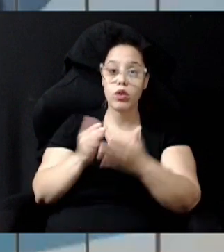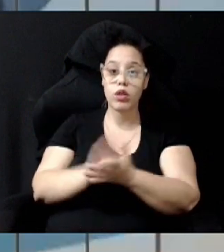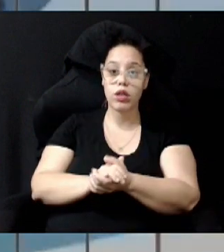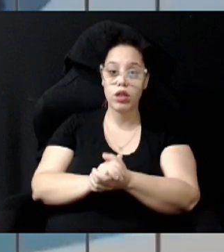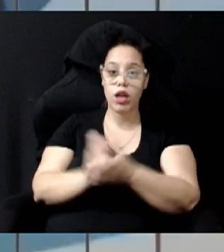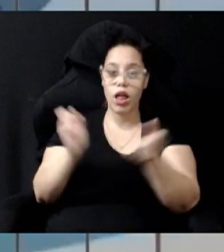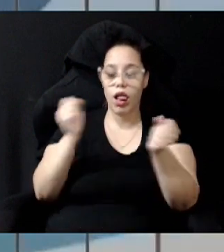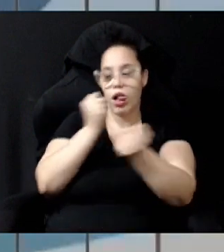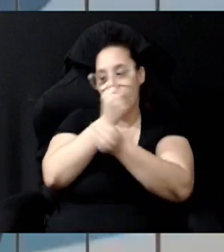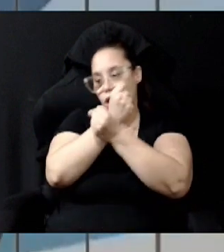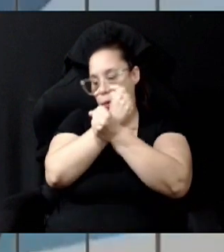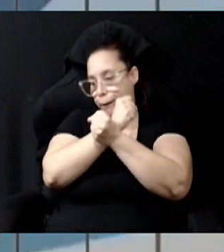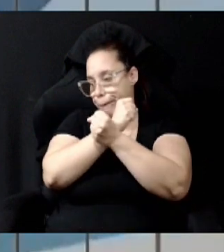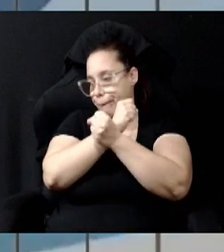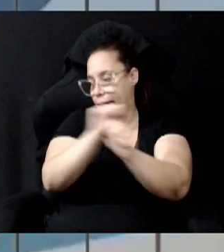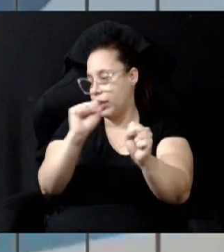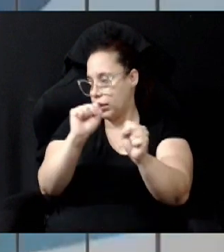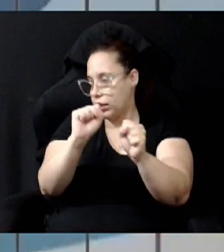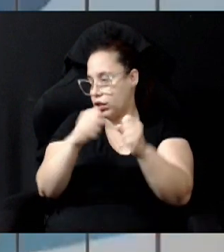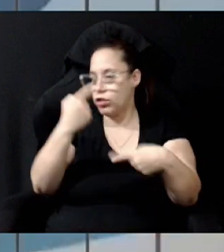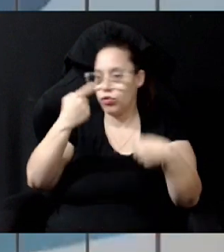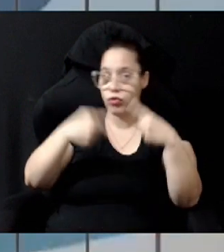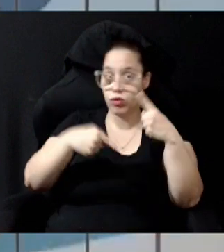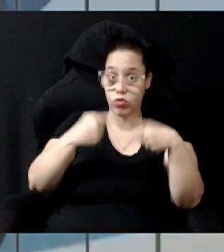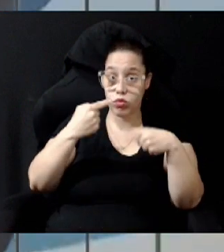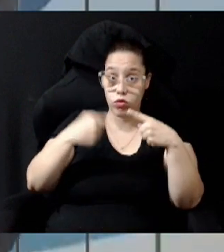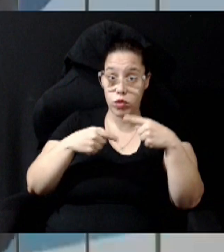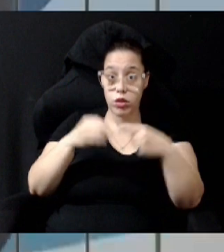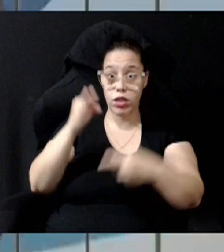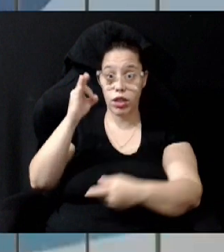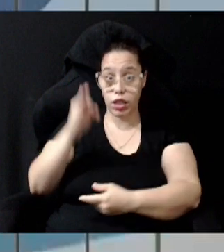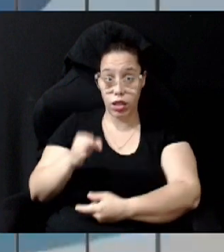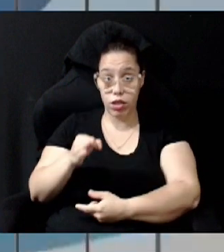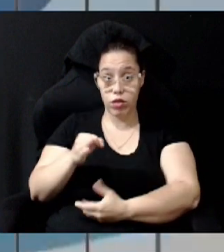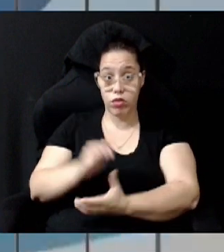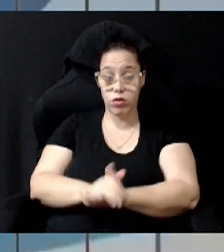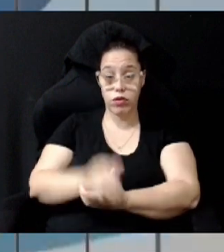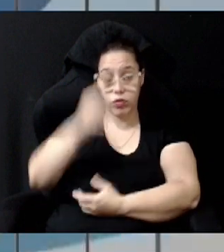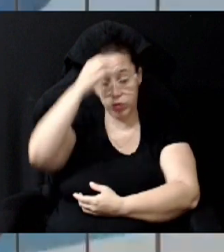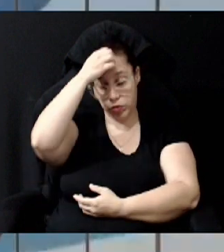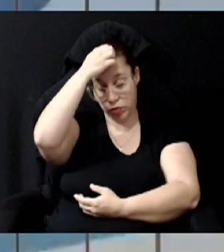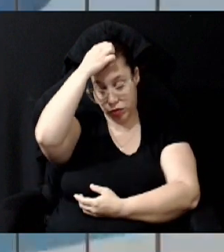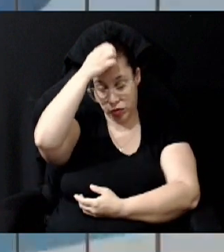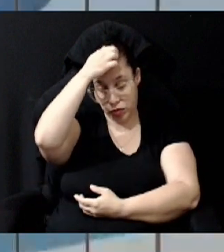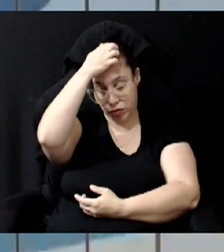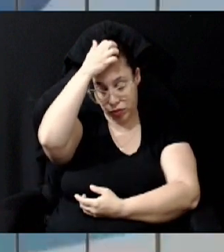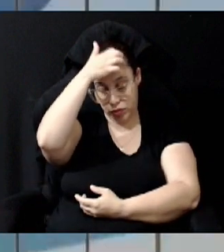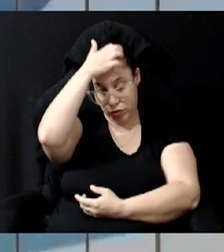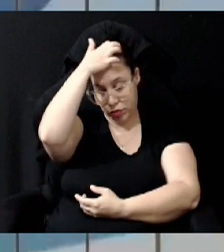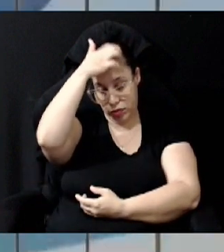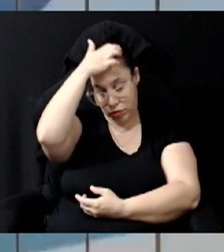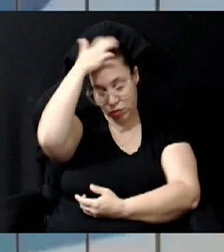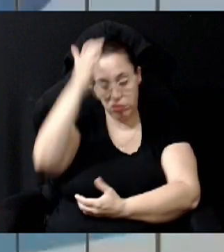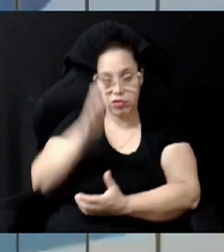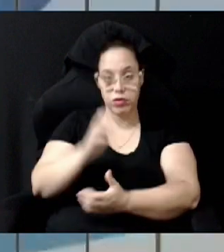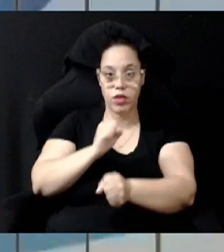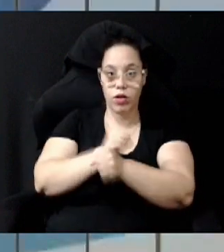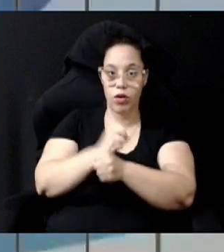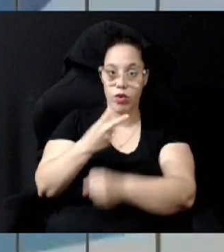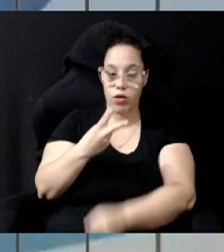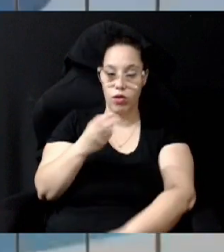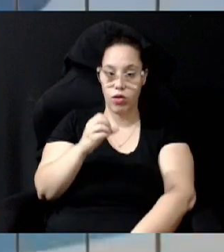impossibilidade de um debate substantivo. Uau. Né? Então, nós paramos em 2016,